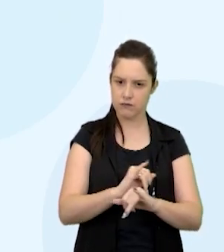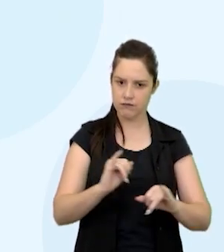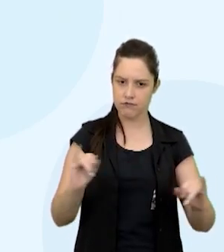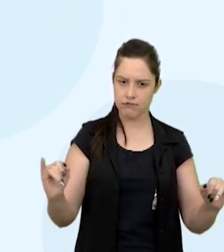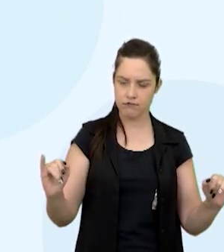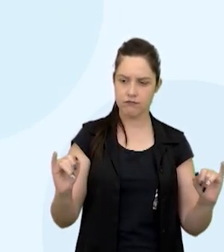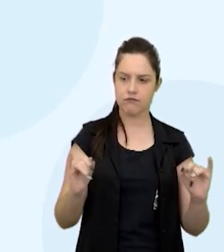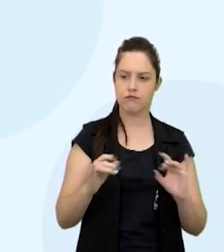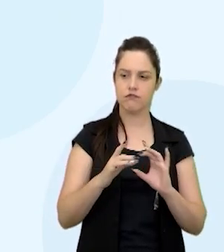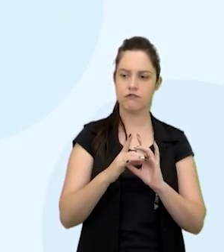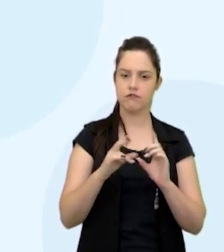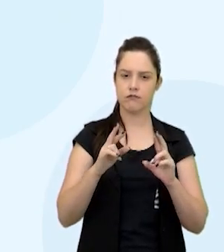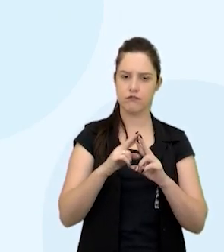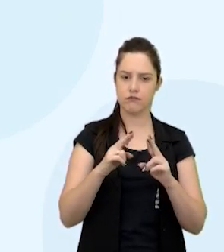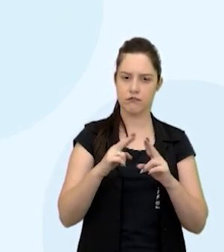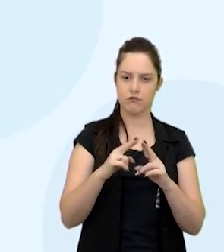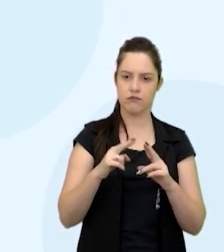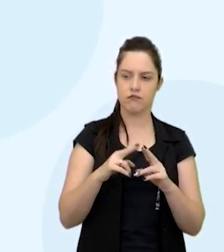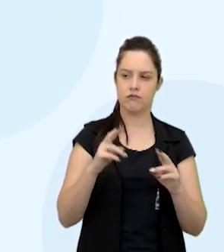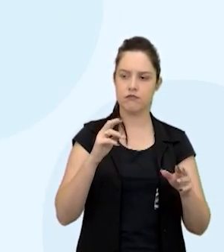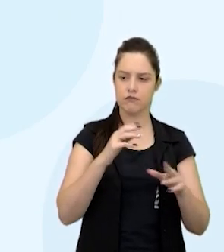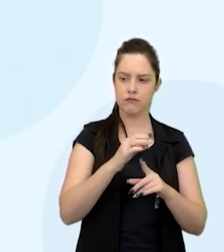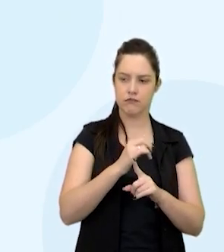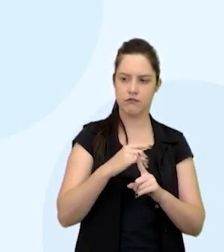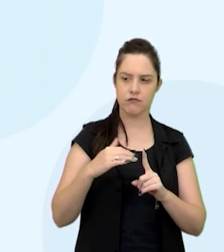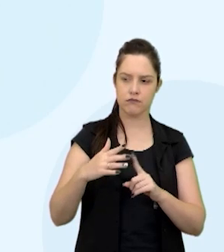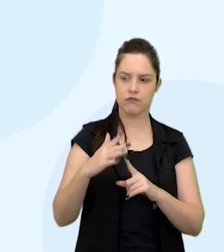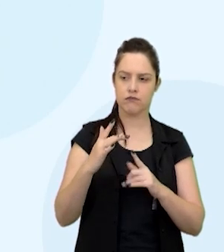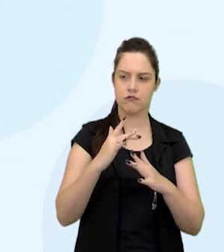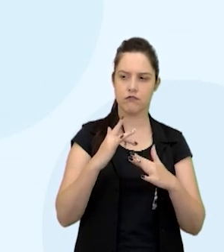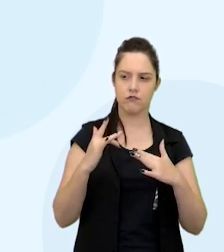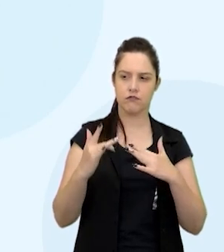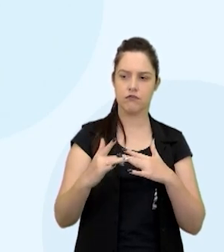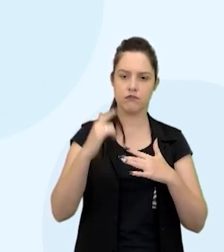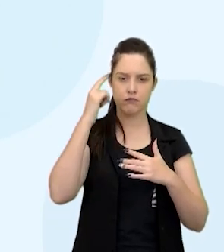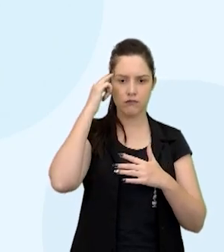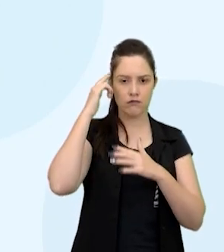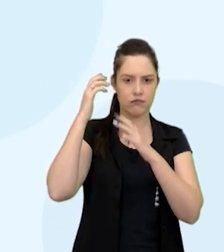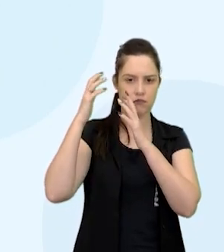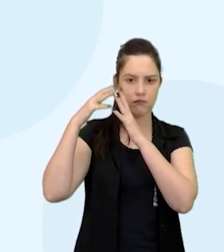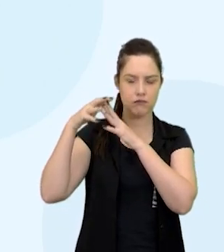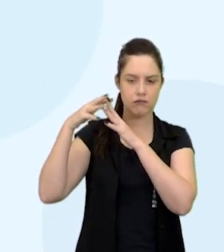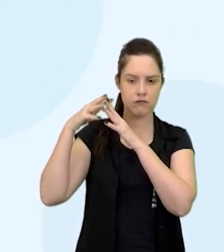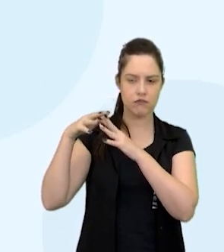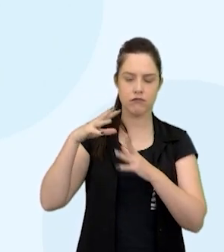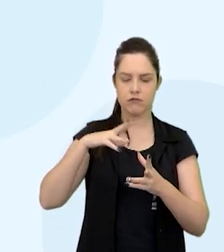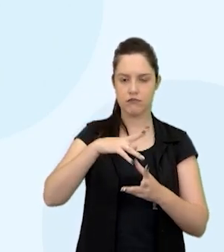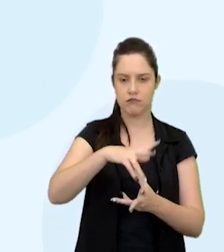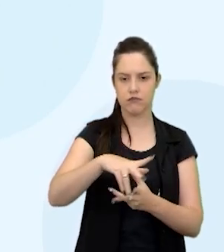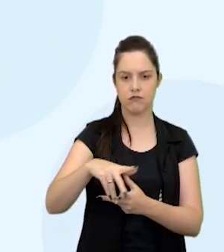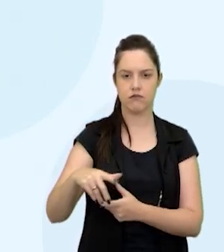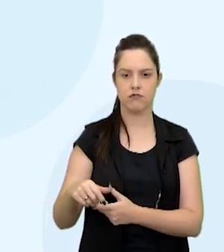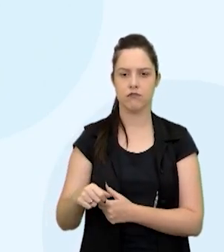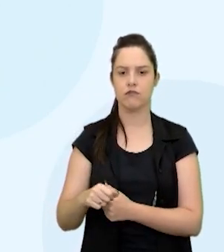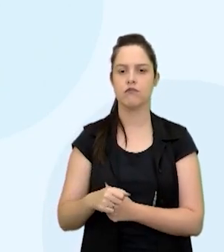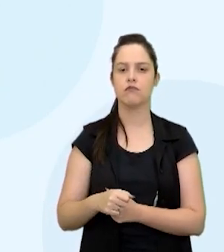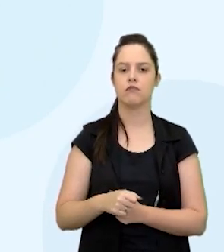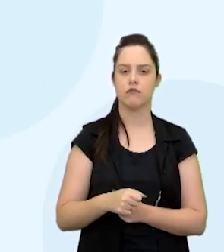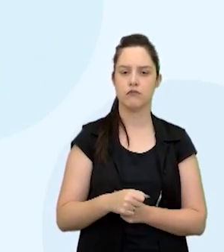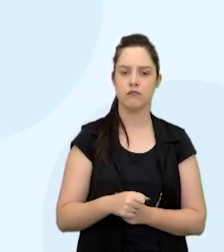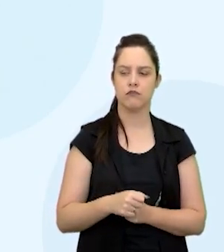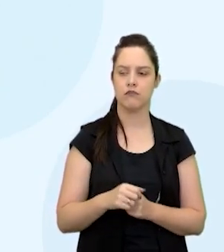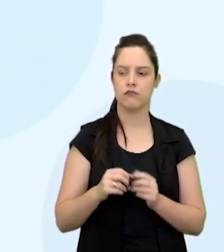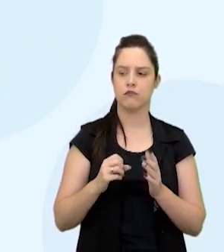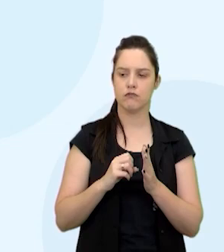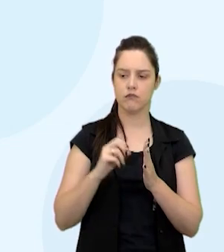nas redes sociais, pensando na leitura crítica do mundo e responder as perguntas norteadoras da aula. Assista vídeos, faça